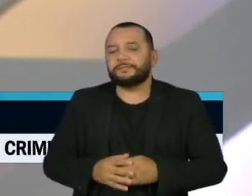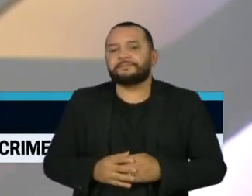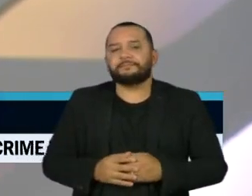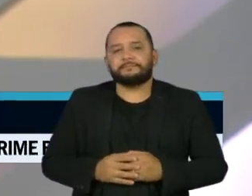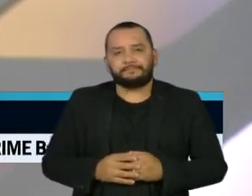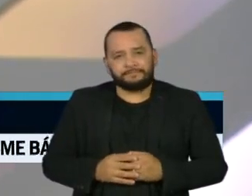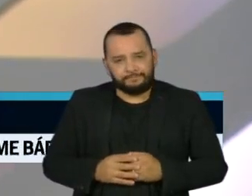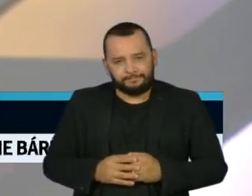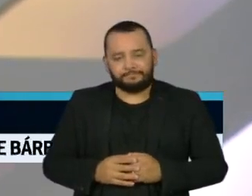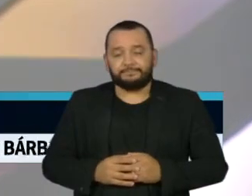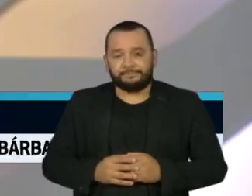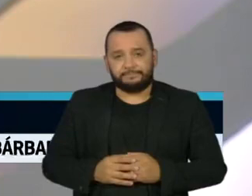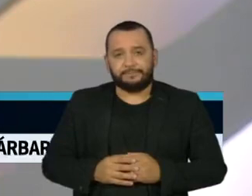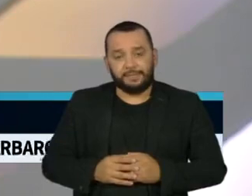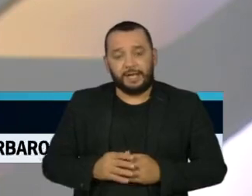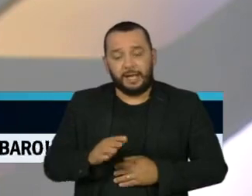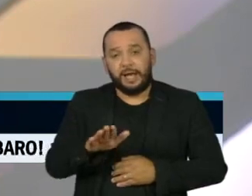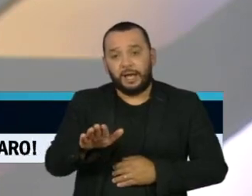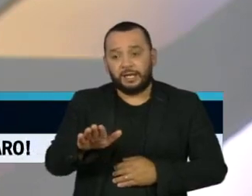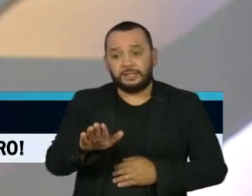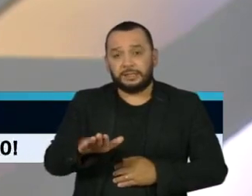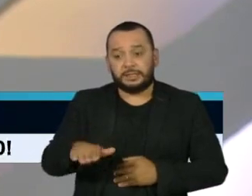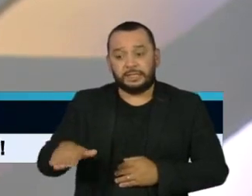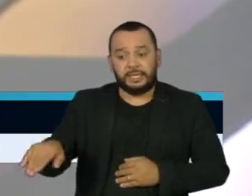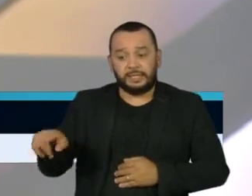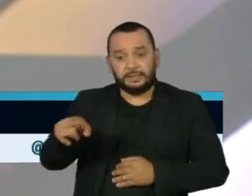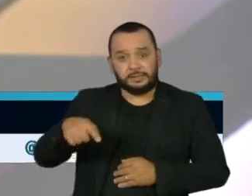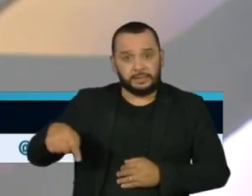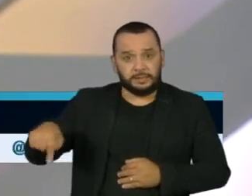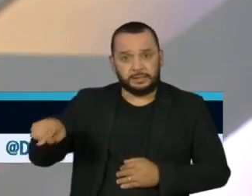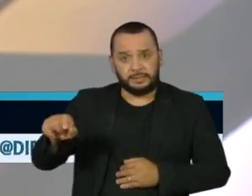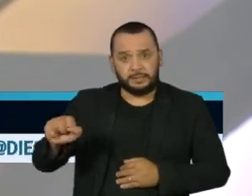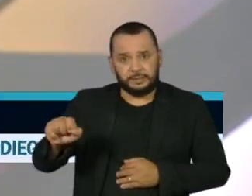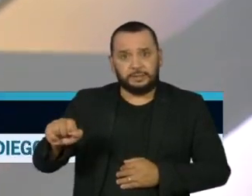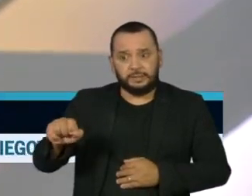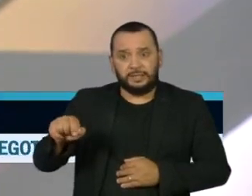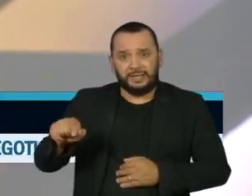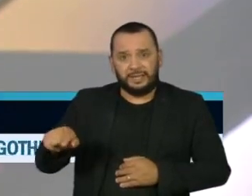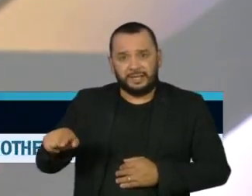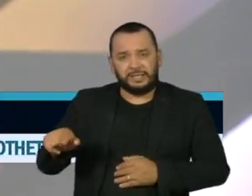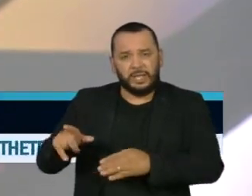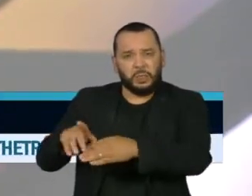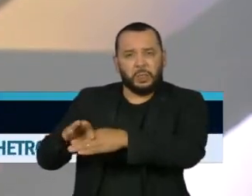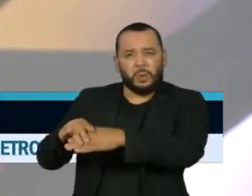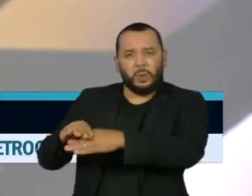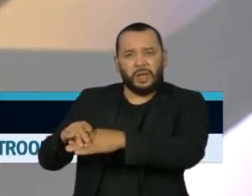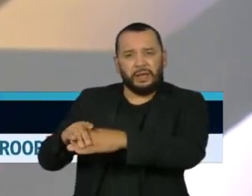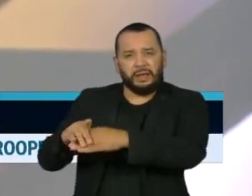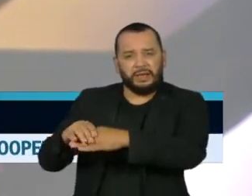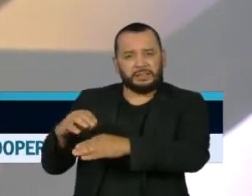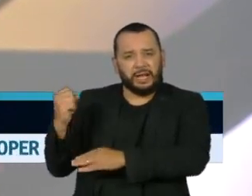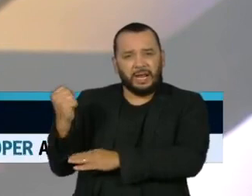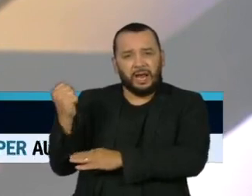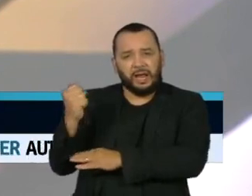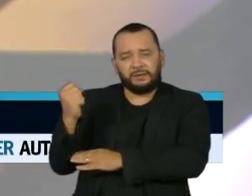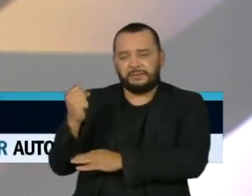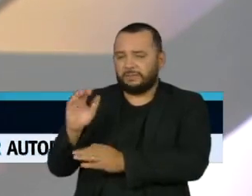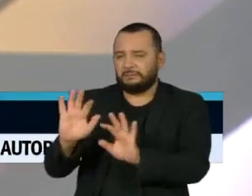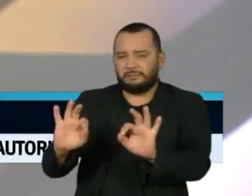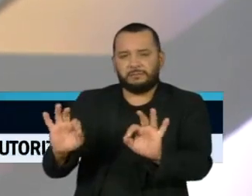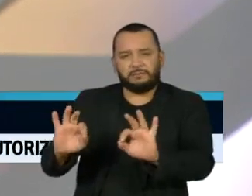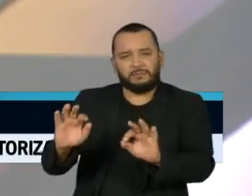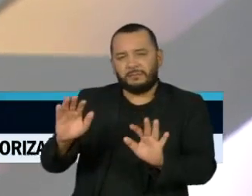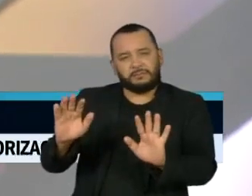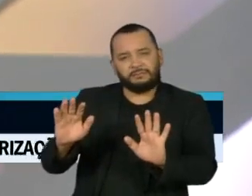vai continuar as crianças elas talvez não sejam não devolvo um doença com tanta frequência felizmente e